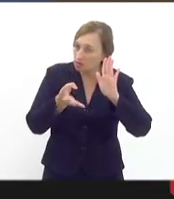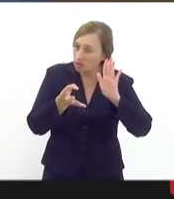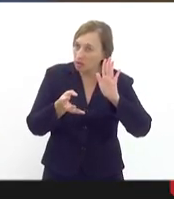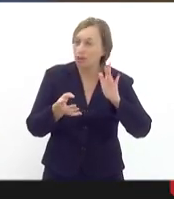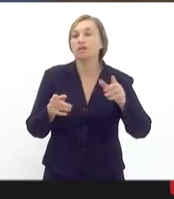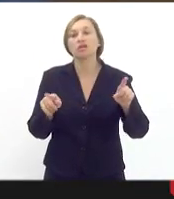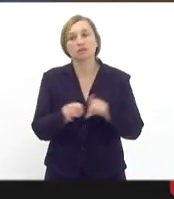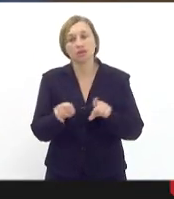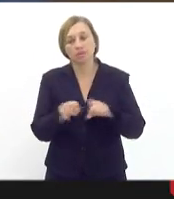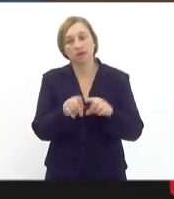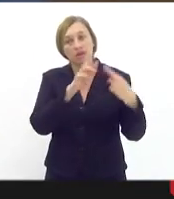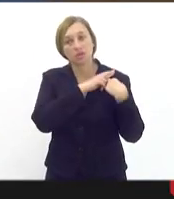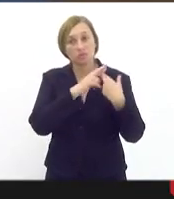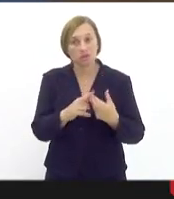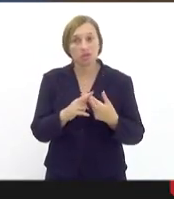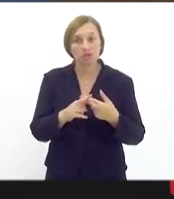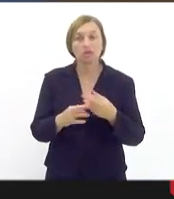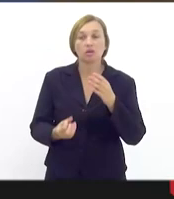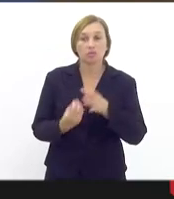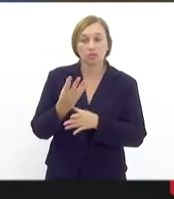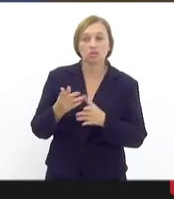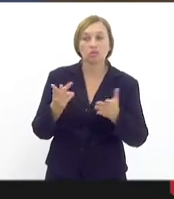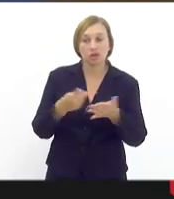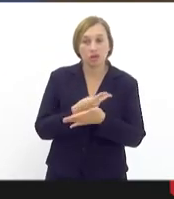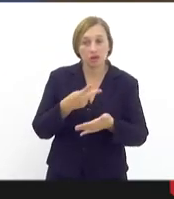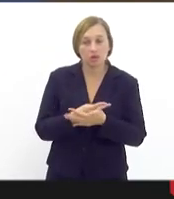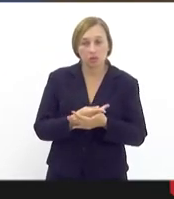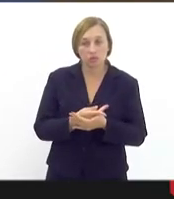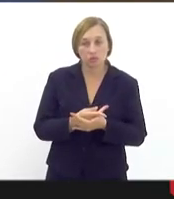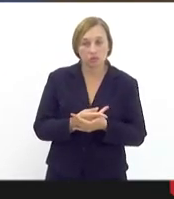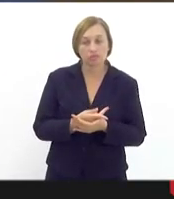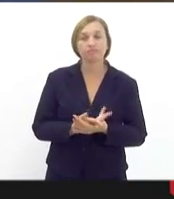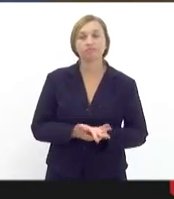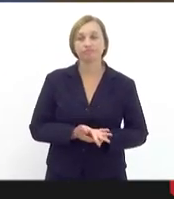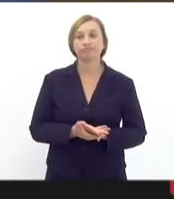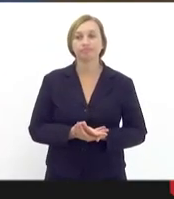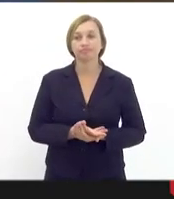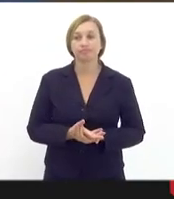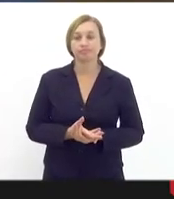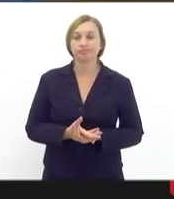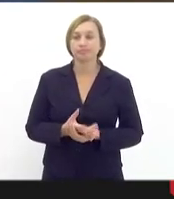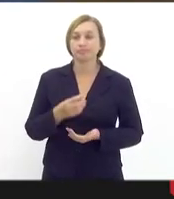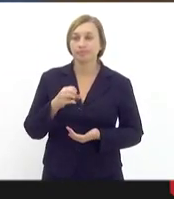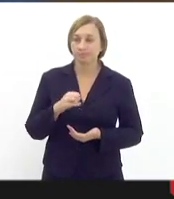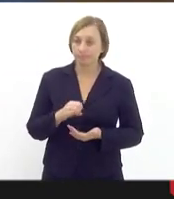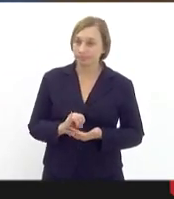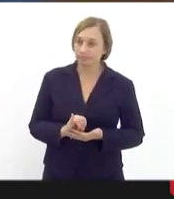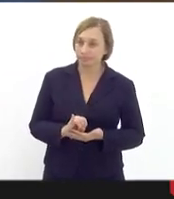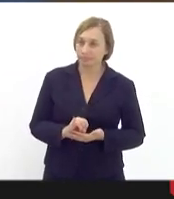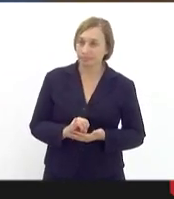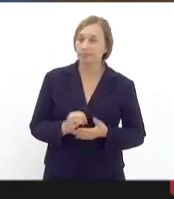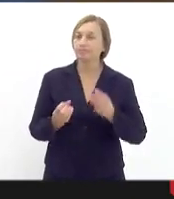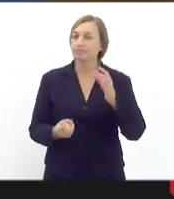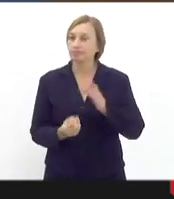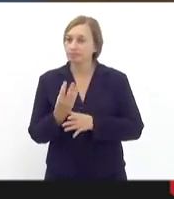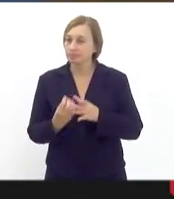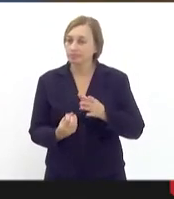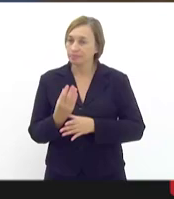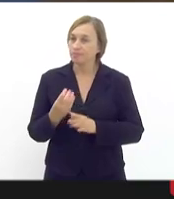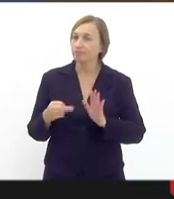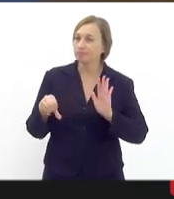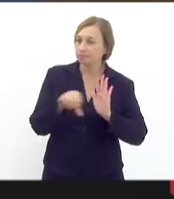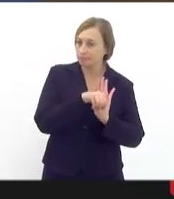ter também responsabilidade se isso produz dano. Se produz dano, se estiver na iminência da produção de